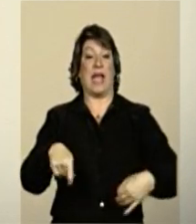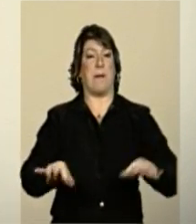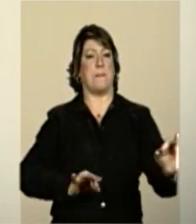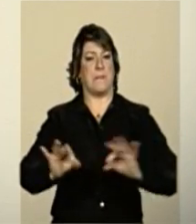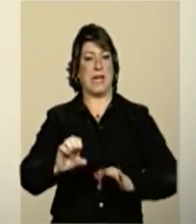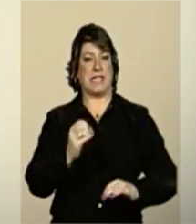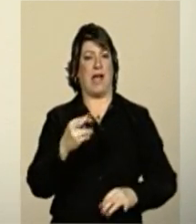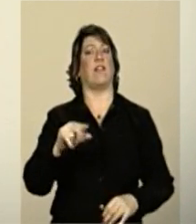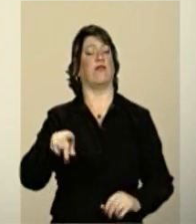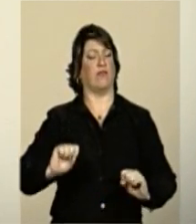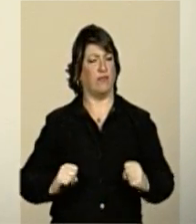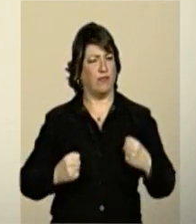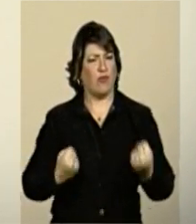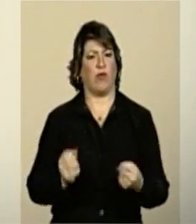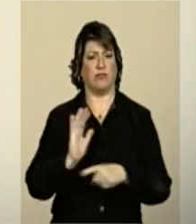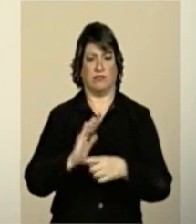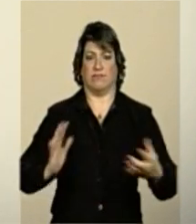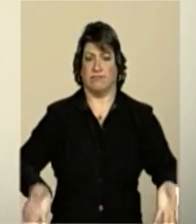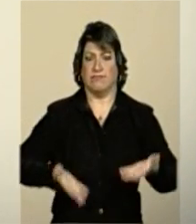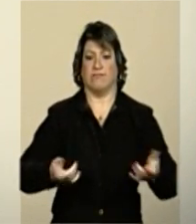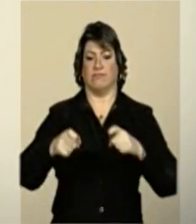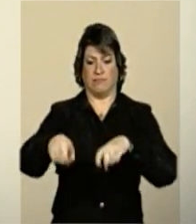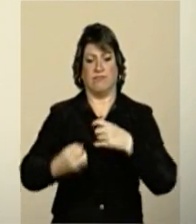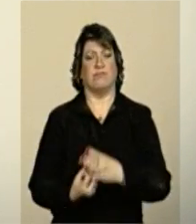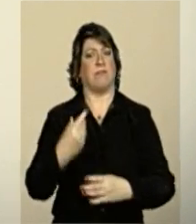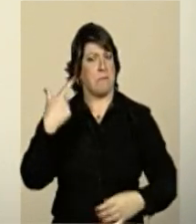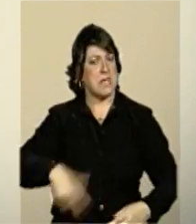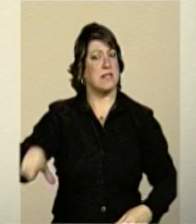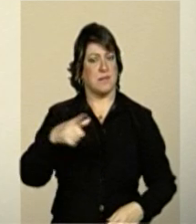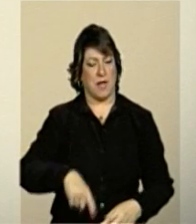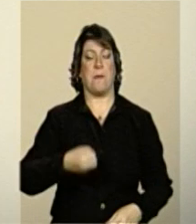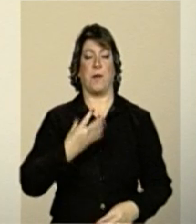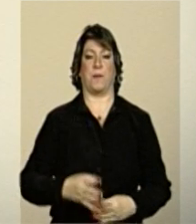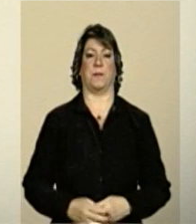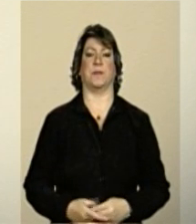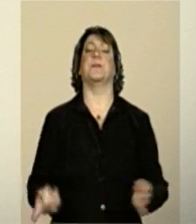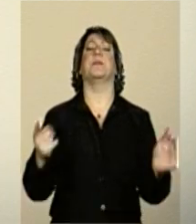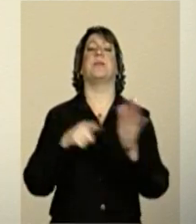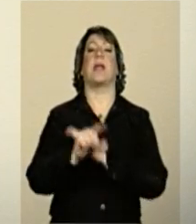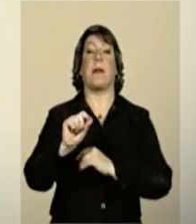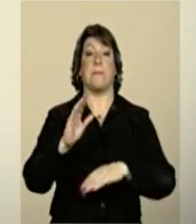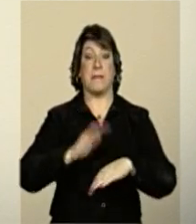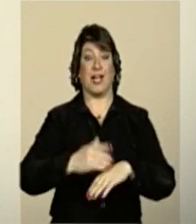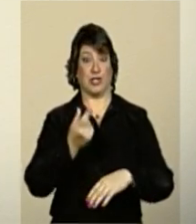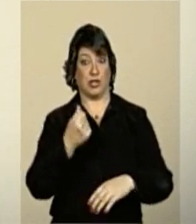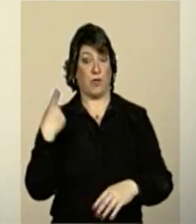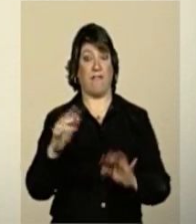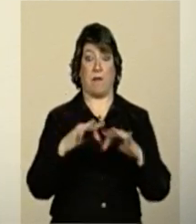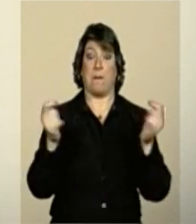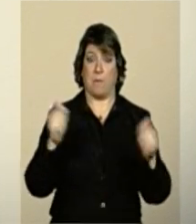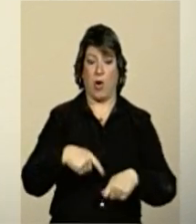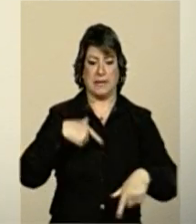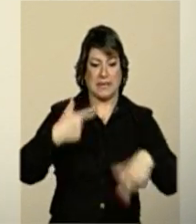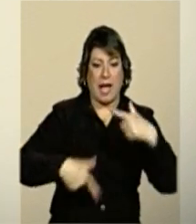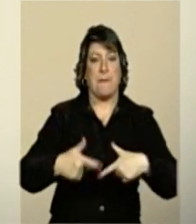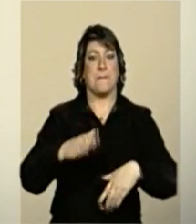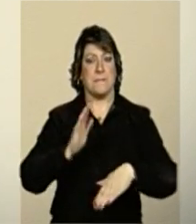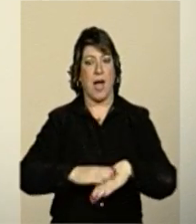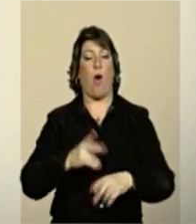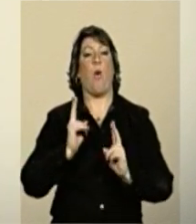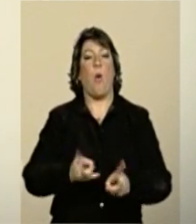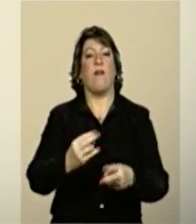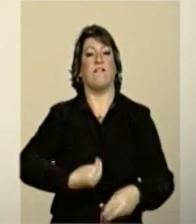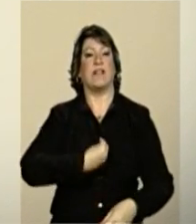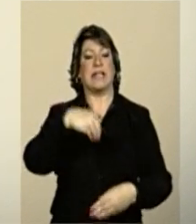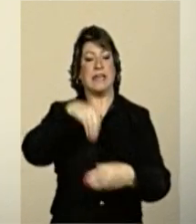um forte estímulo para a nossa agricultura familiar. Com mais crédito, as famílias podem produzir mais e continuar vivendo no campo,